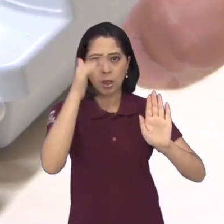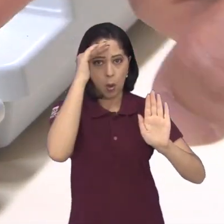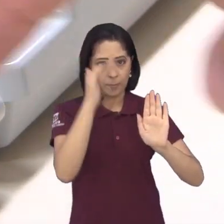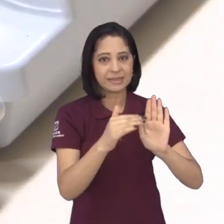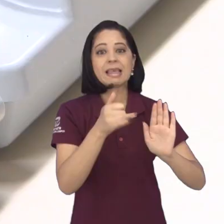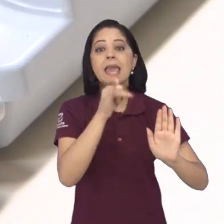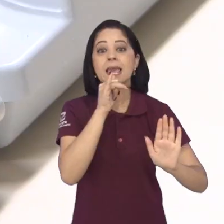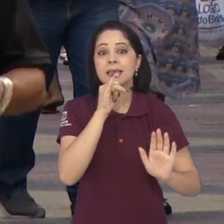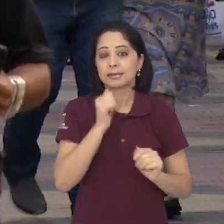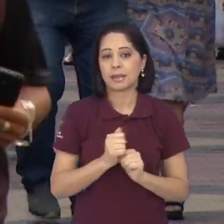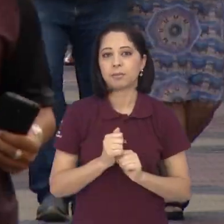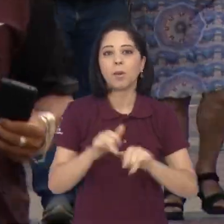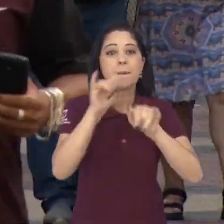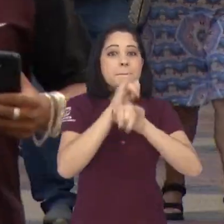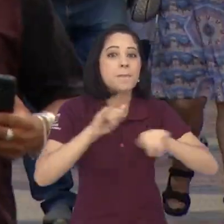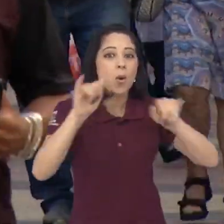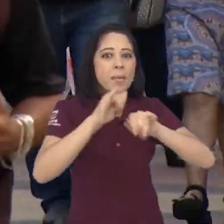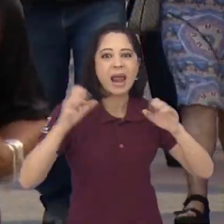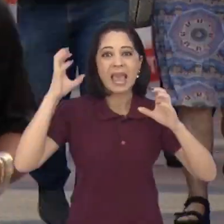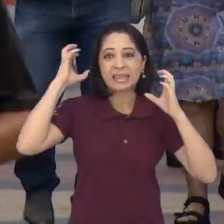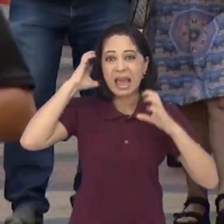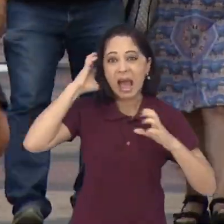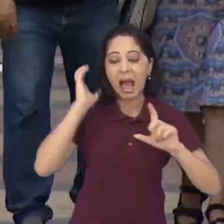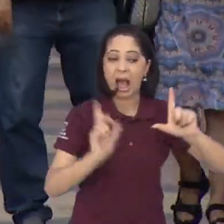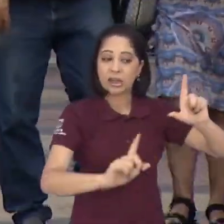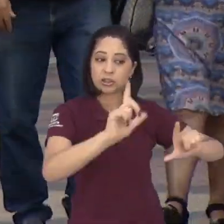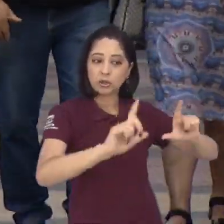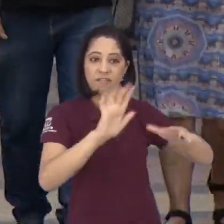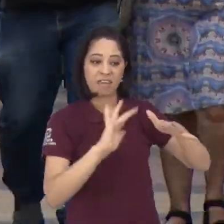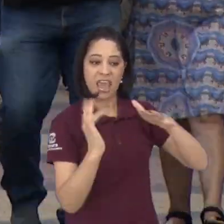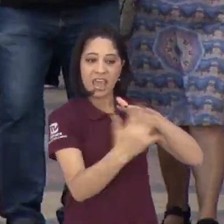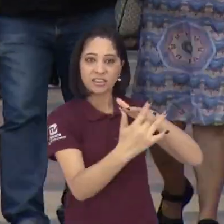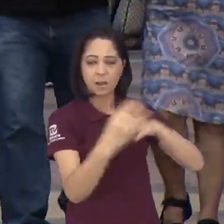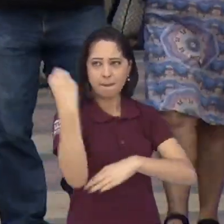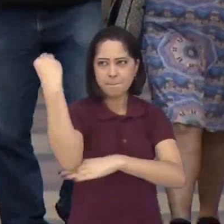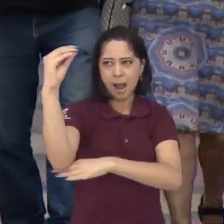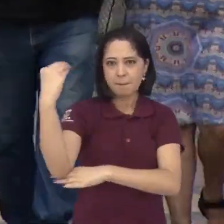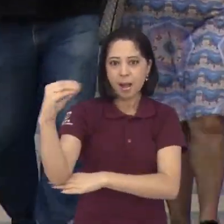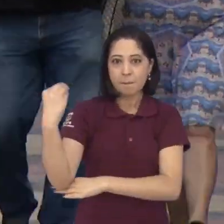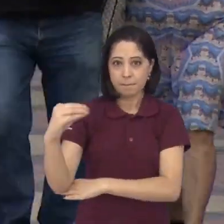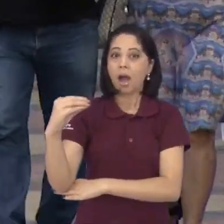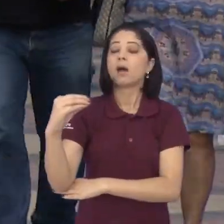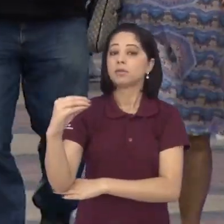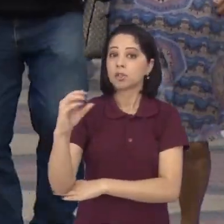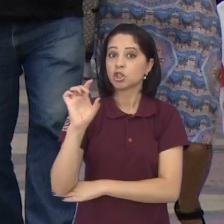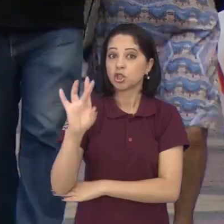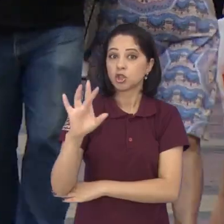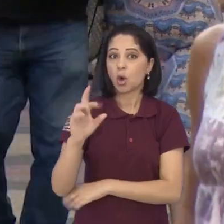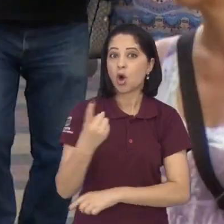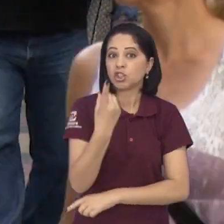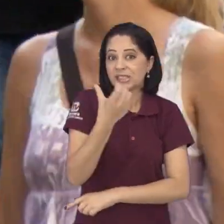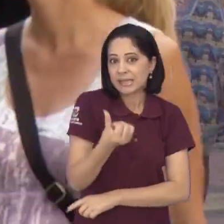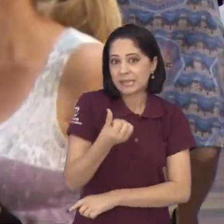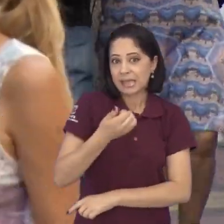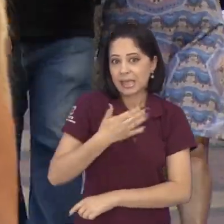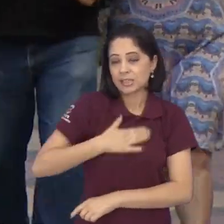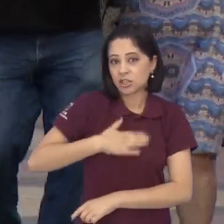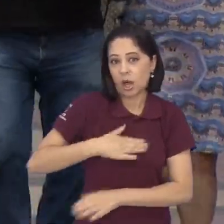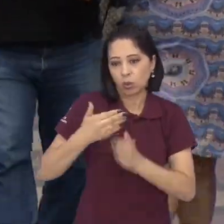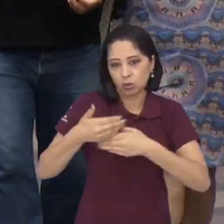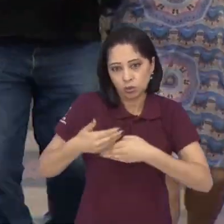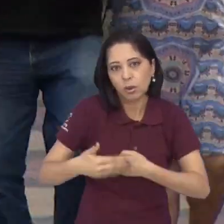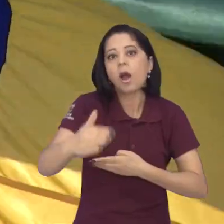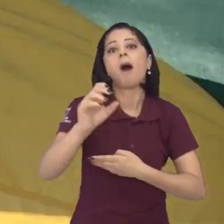seguidas. Por exemplo, as propagandas em rádio, TV e redes sociais só serão permitidas a partir do dia 16